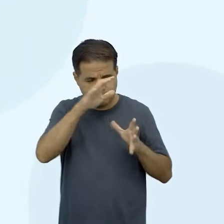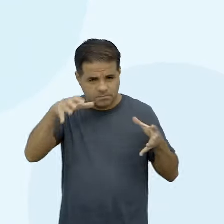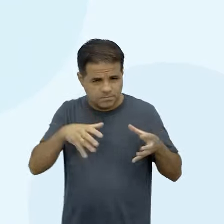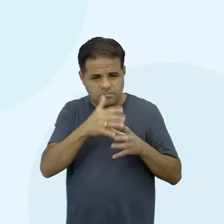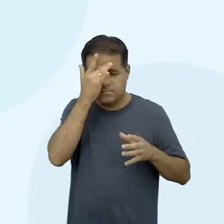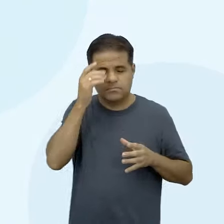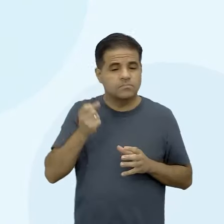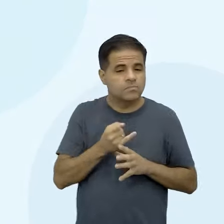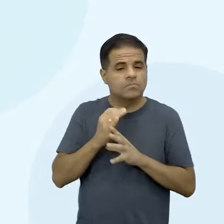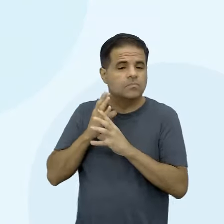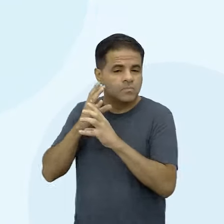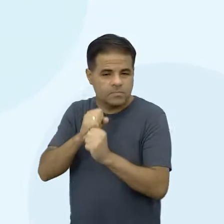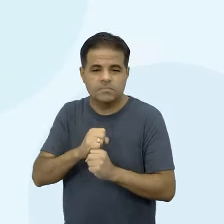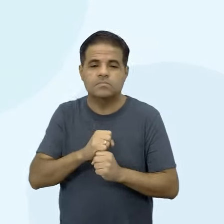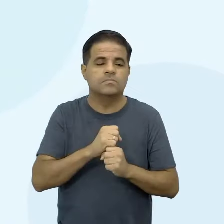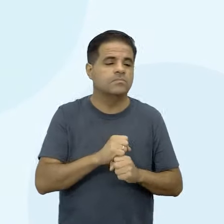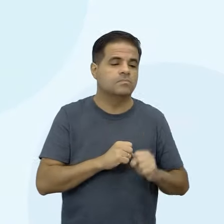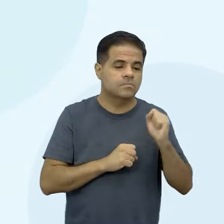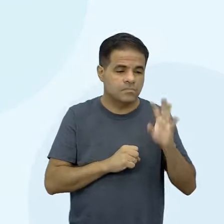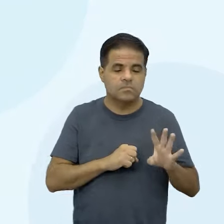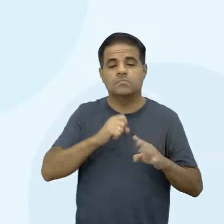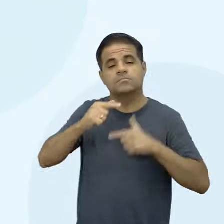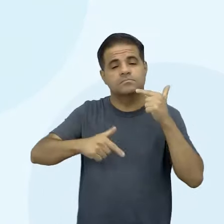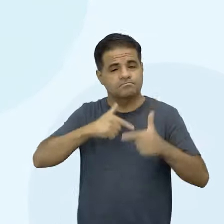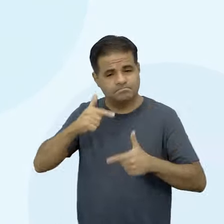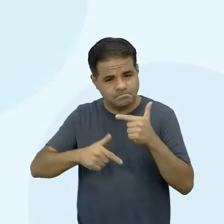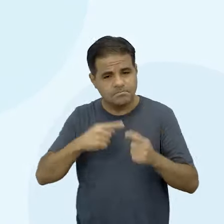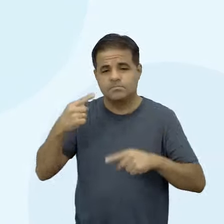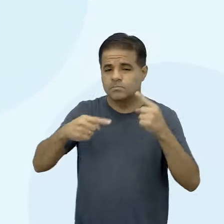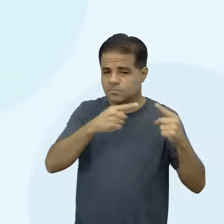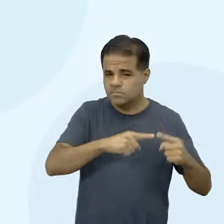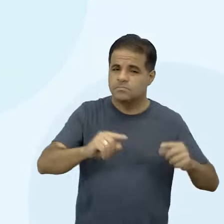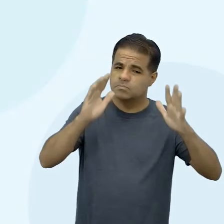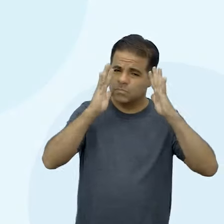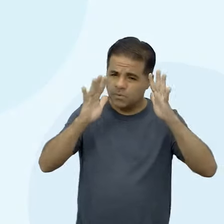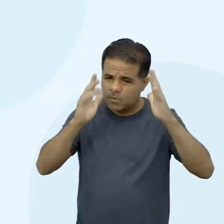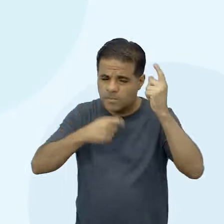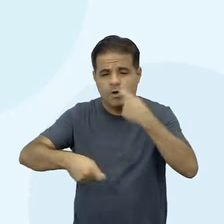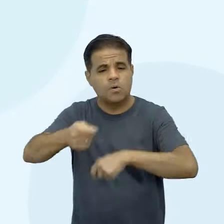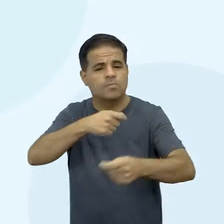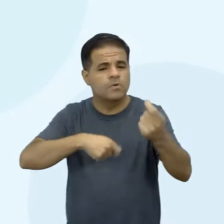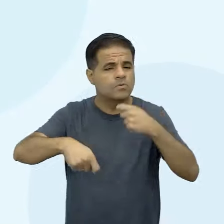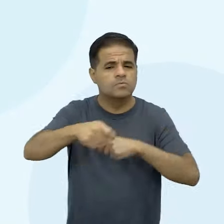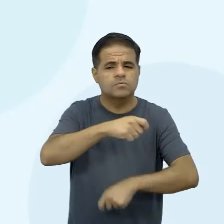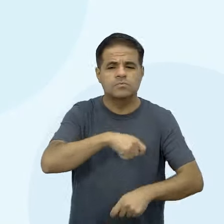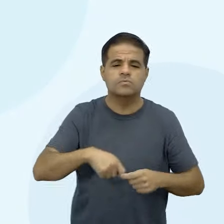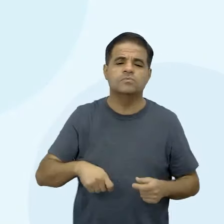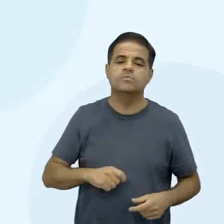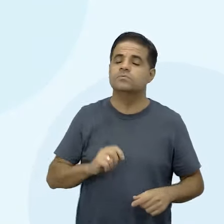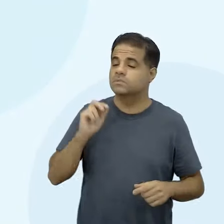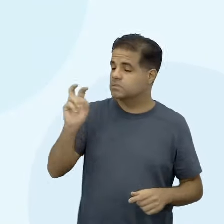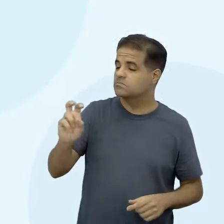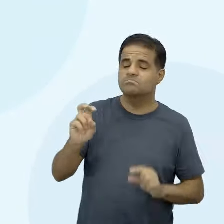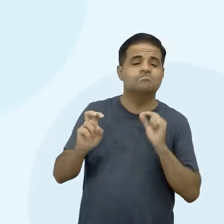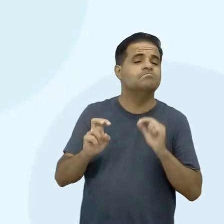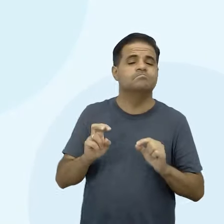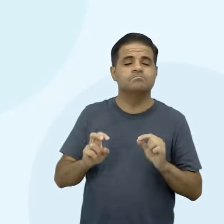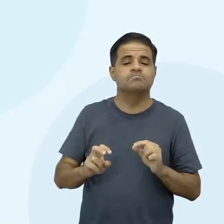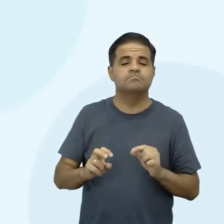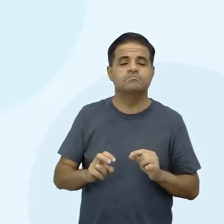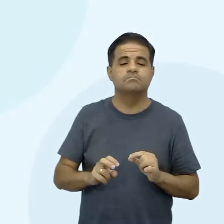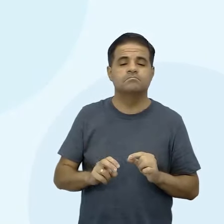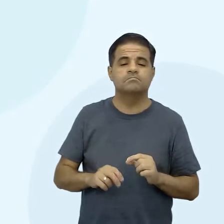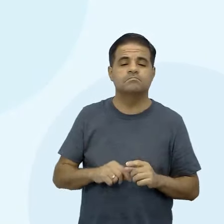populações humanas. O componente 4, trabalho, política e pensamento econômico. E o componente 5,